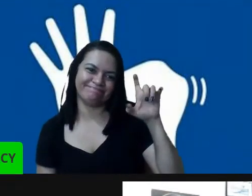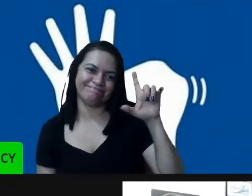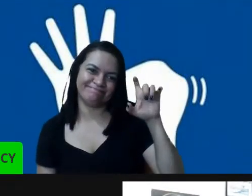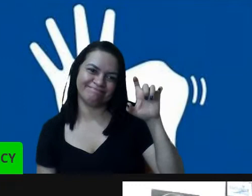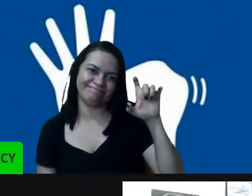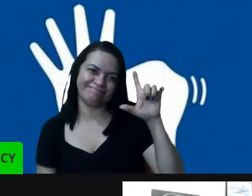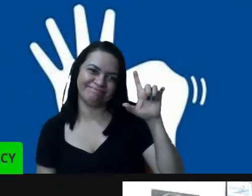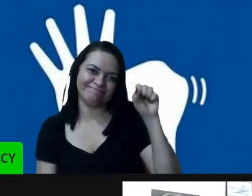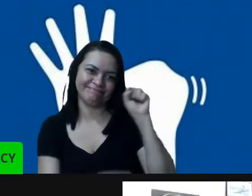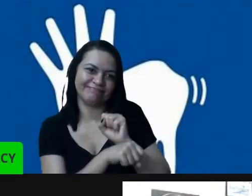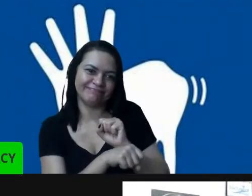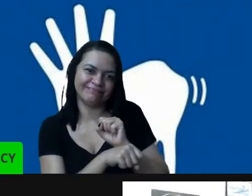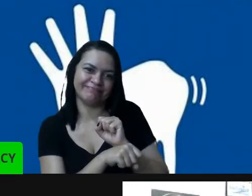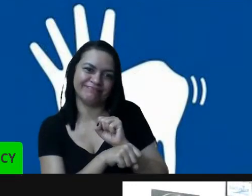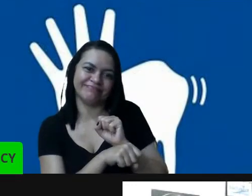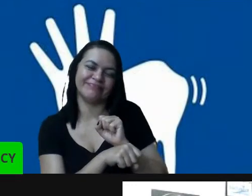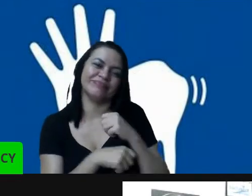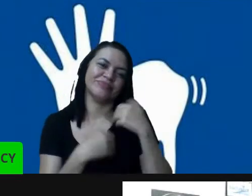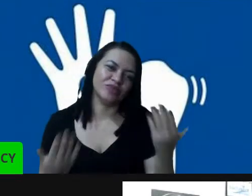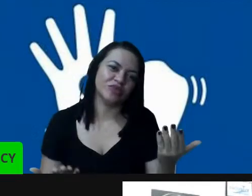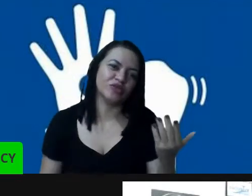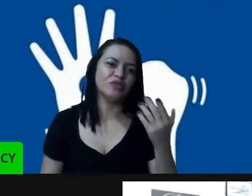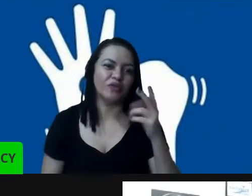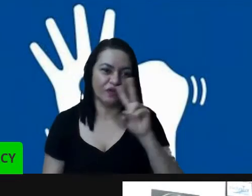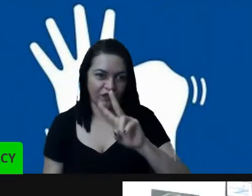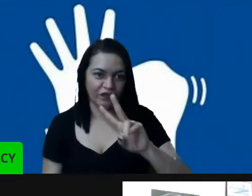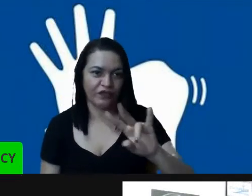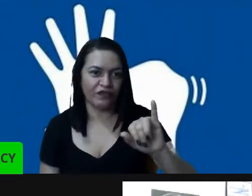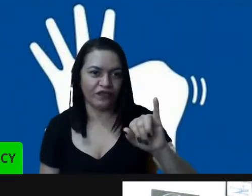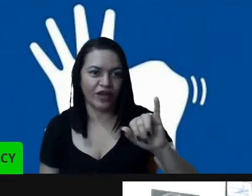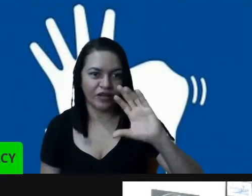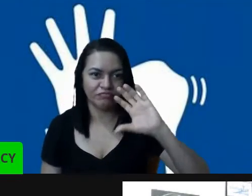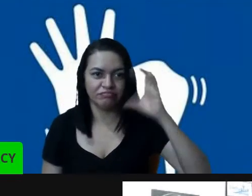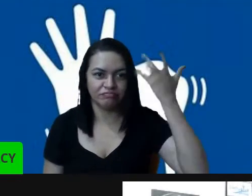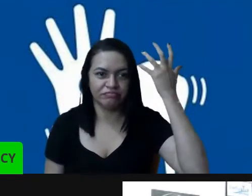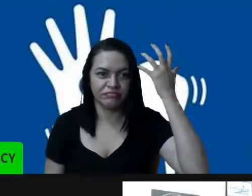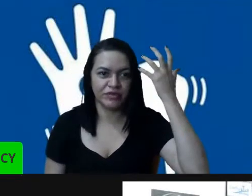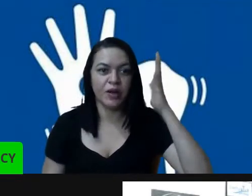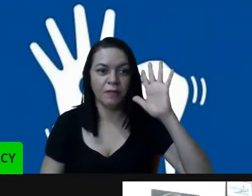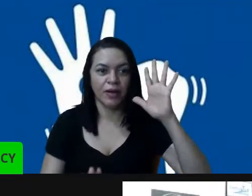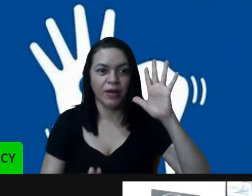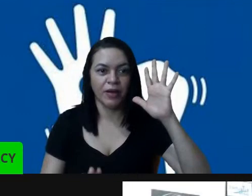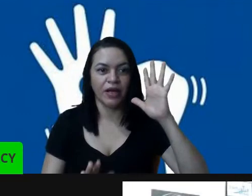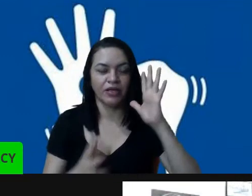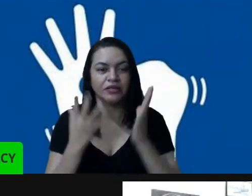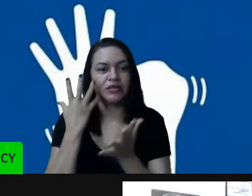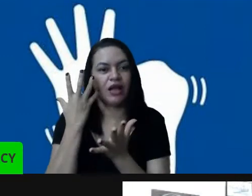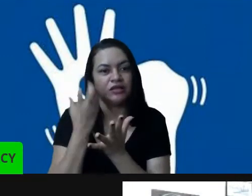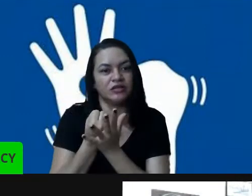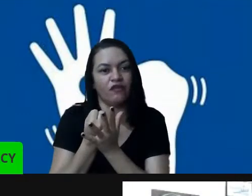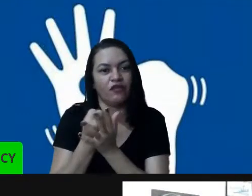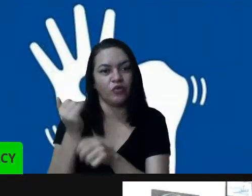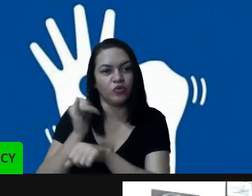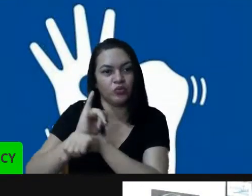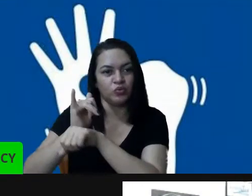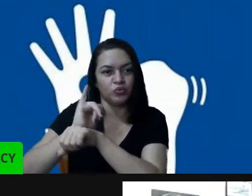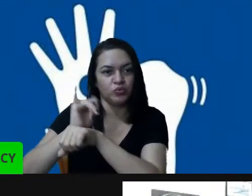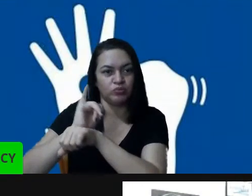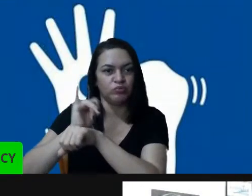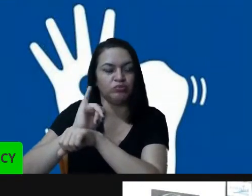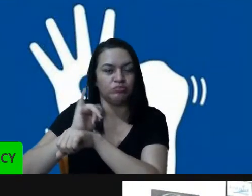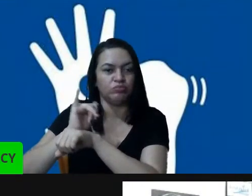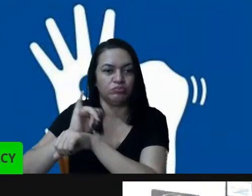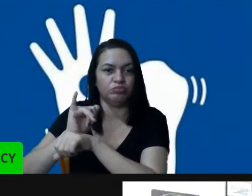isso aí direitinho, vai acontecer outras lives, mas tá salvo aqui no canal da Jace Paulo, então a gente já aproveita, já